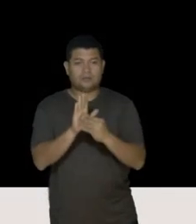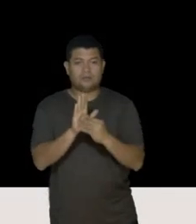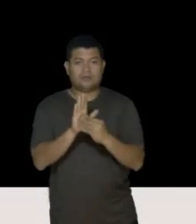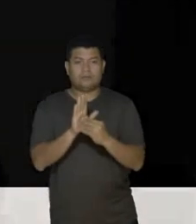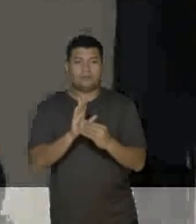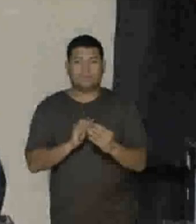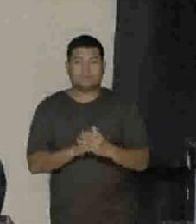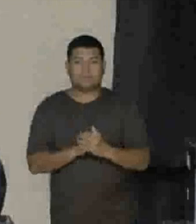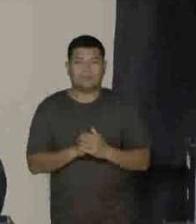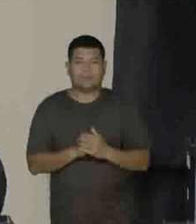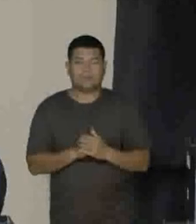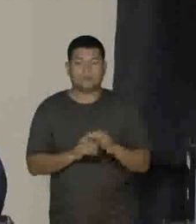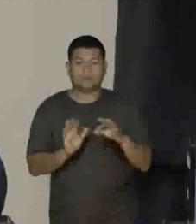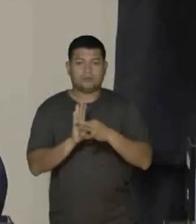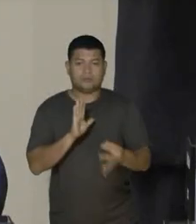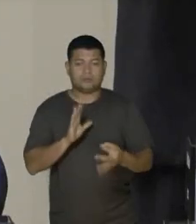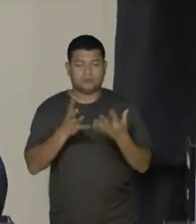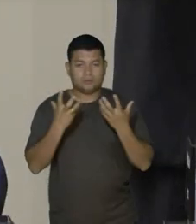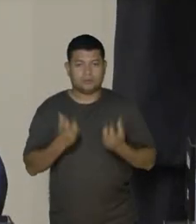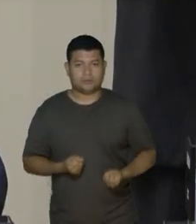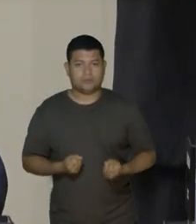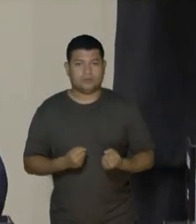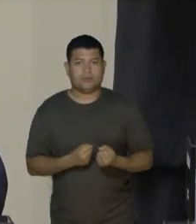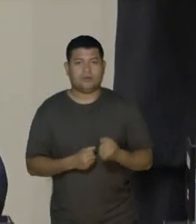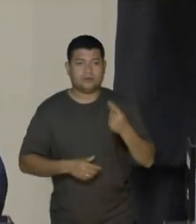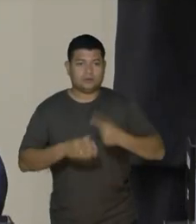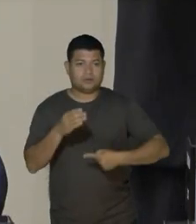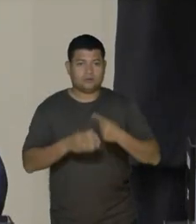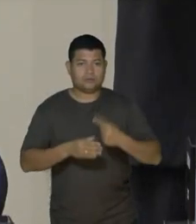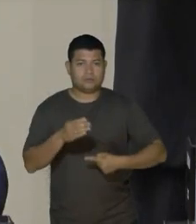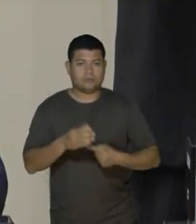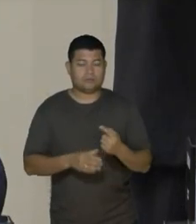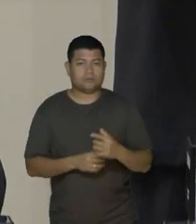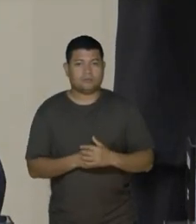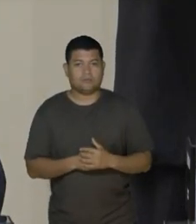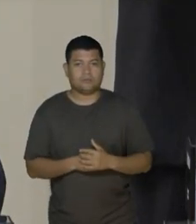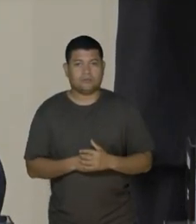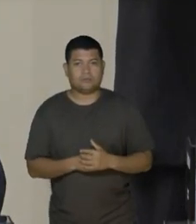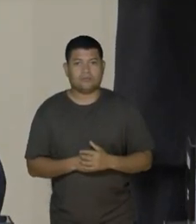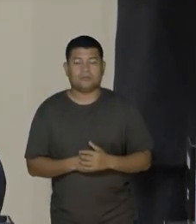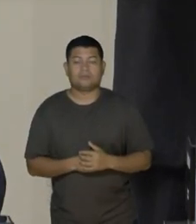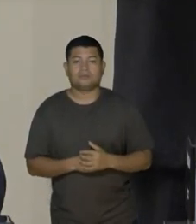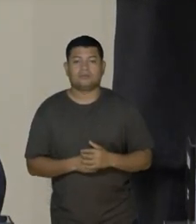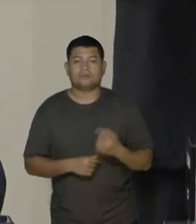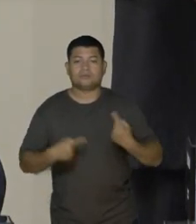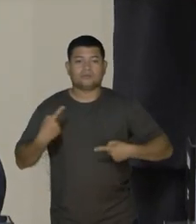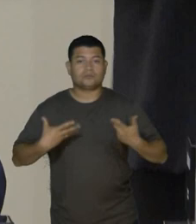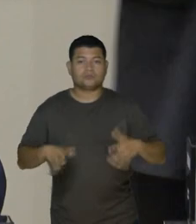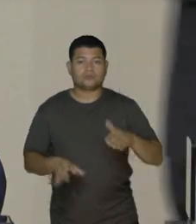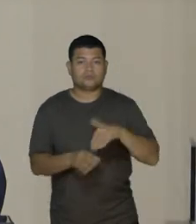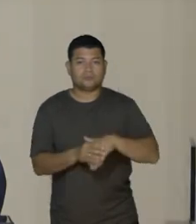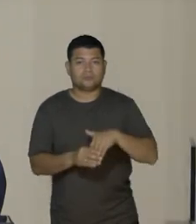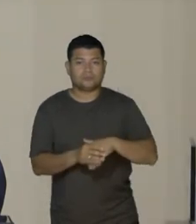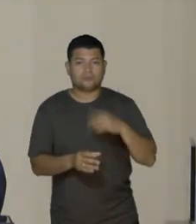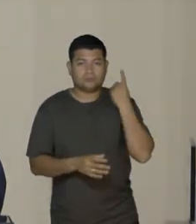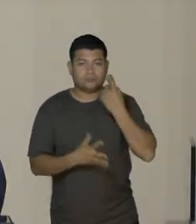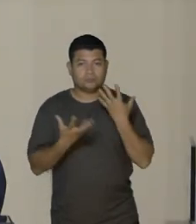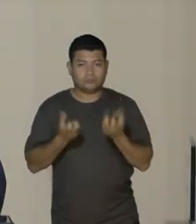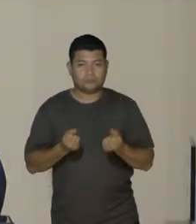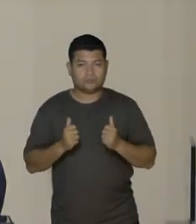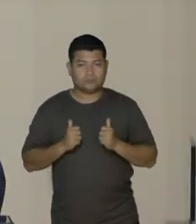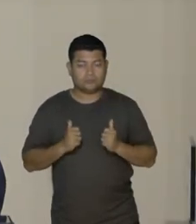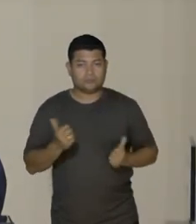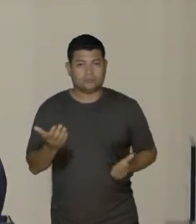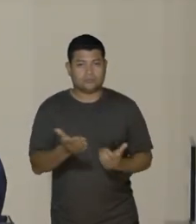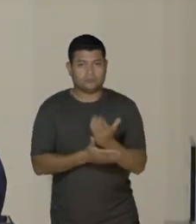com os pareceres favoráveis das comissões. Em discussão, não havendo em votação, deputados concordam, permanece como estão, está